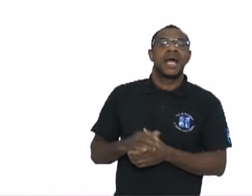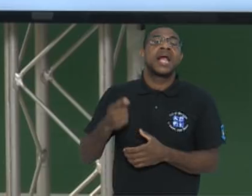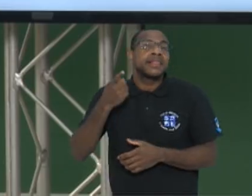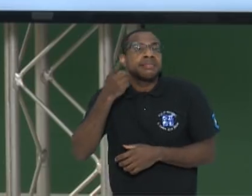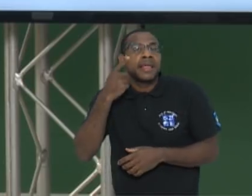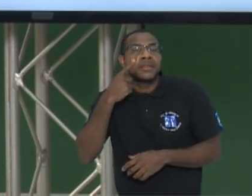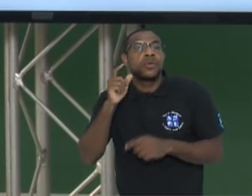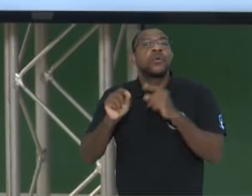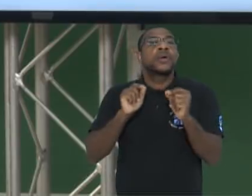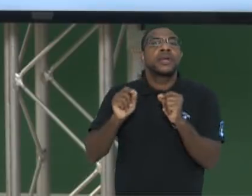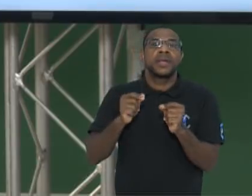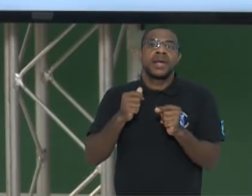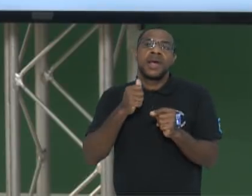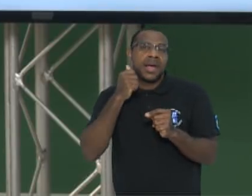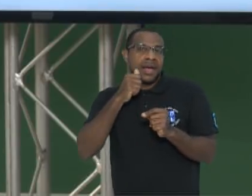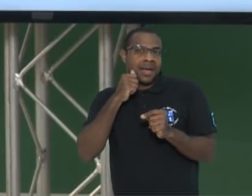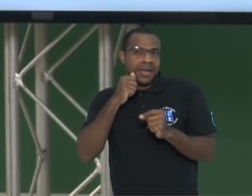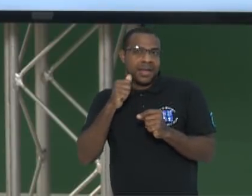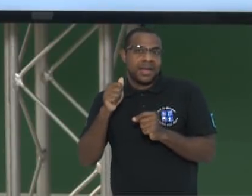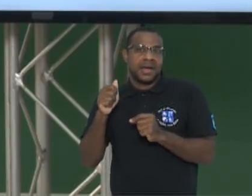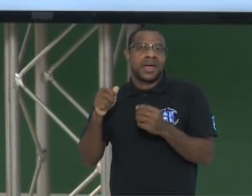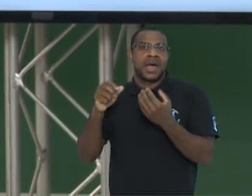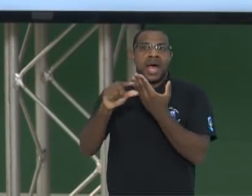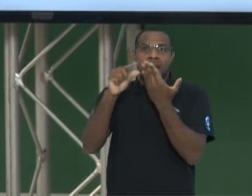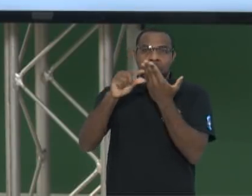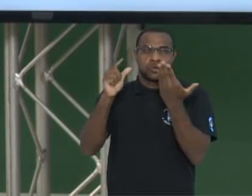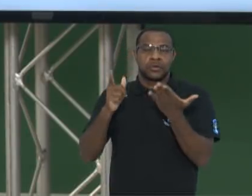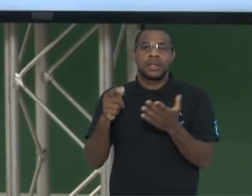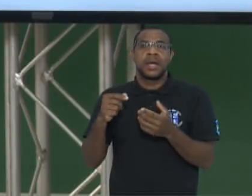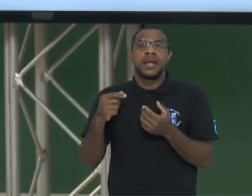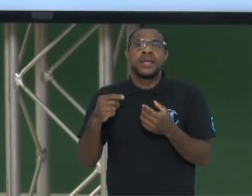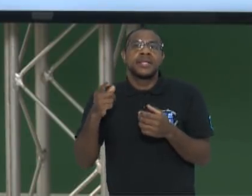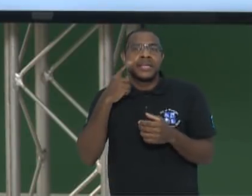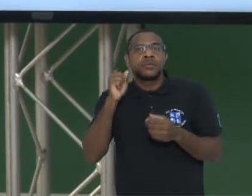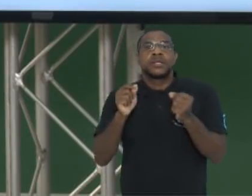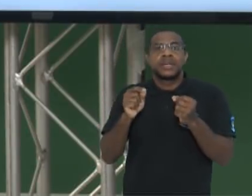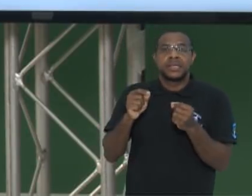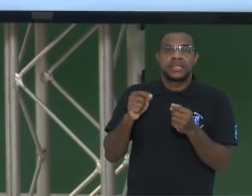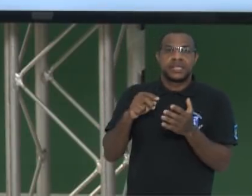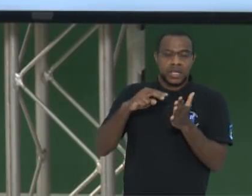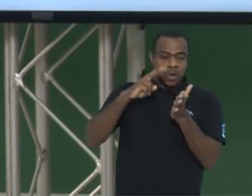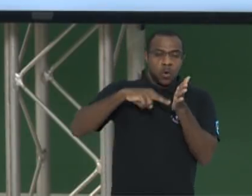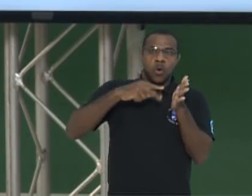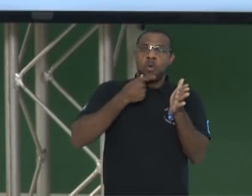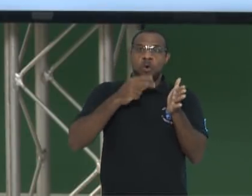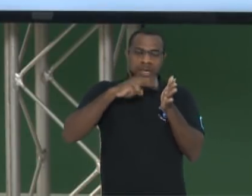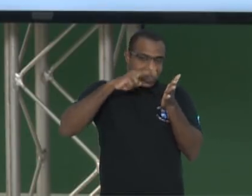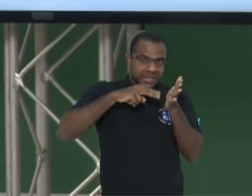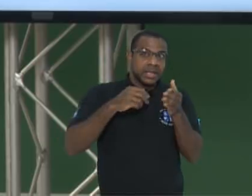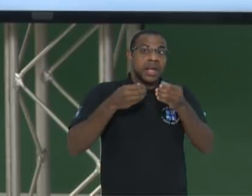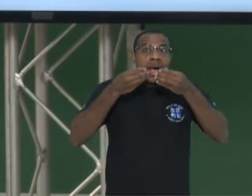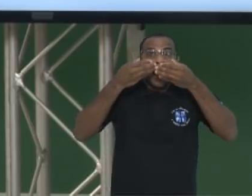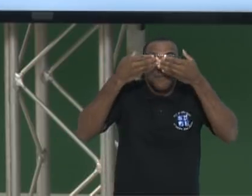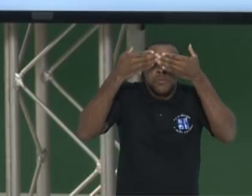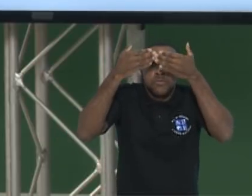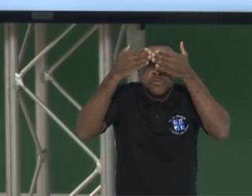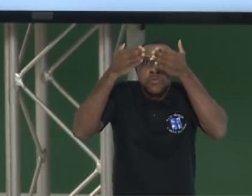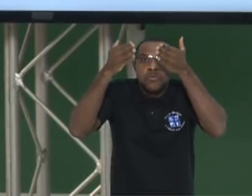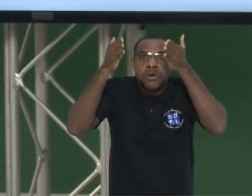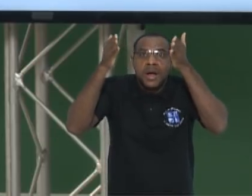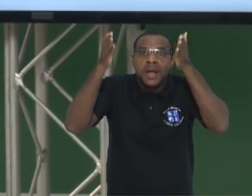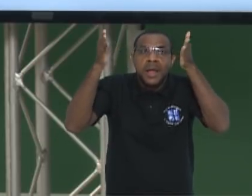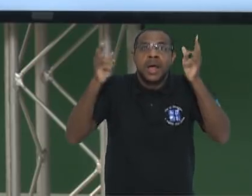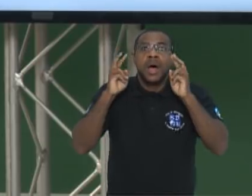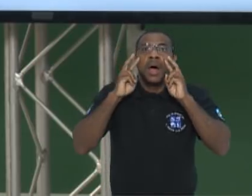tentou fazer com que o leitor abrisse um campo de visão para visualizar a claridade das 2 horas, né? Então, era um